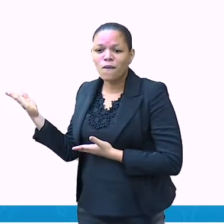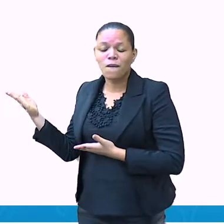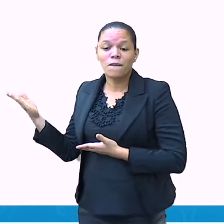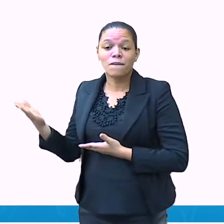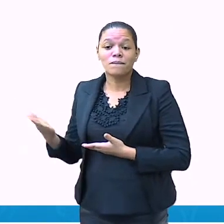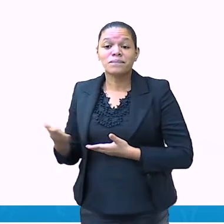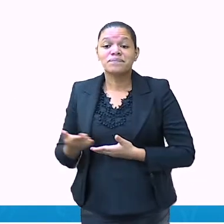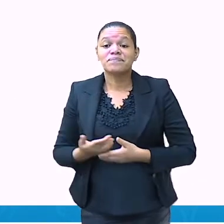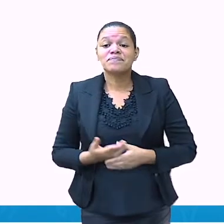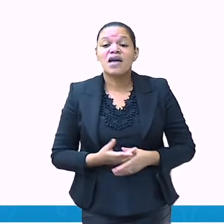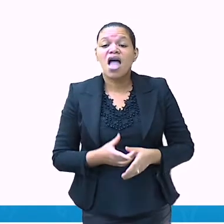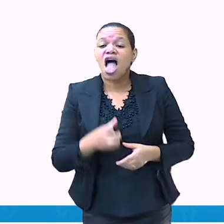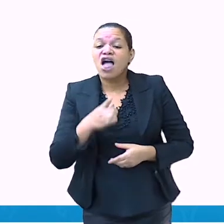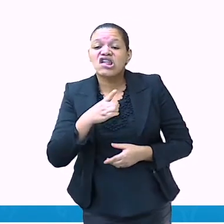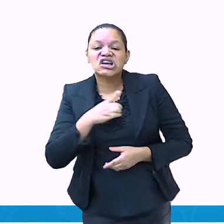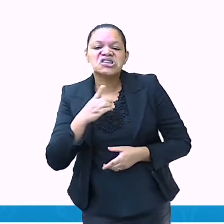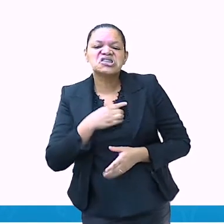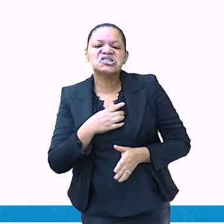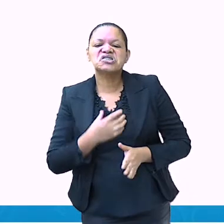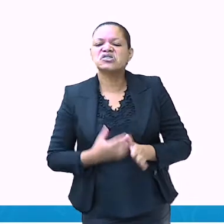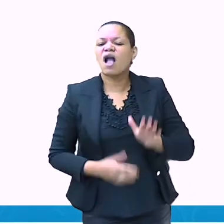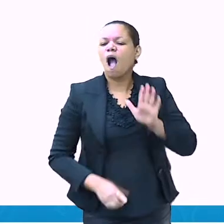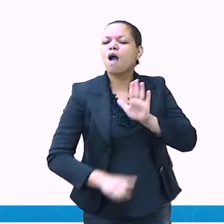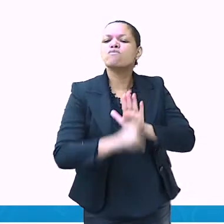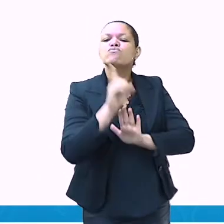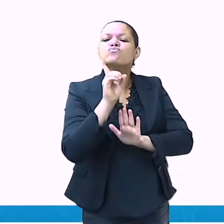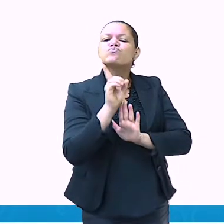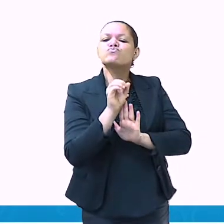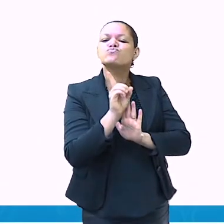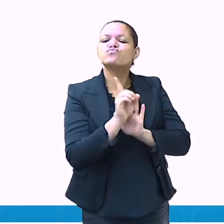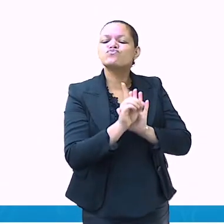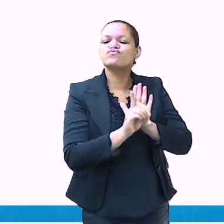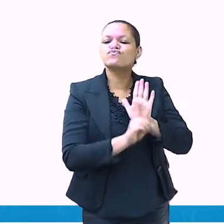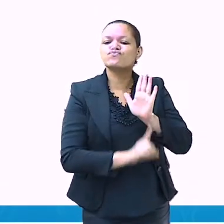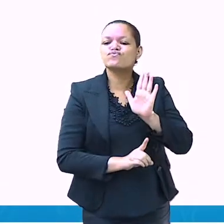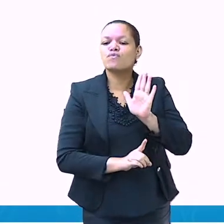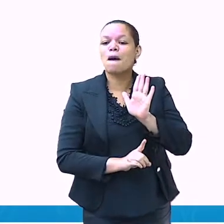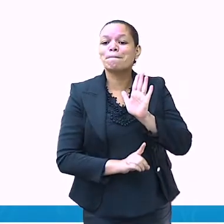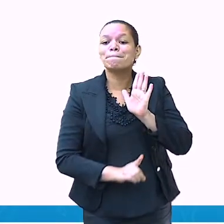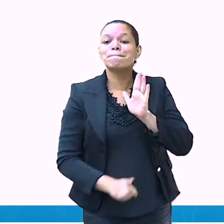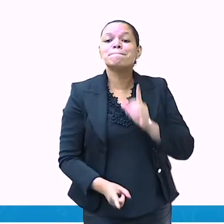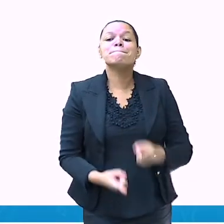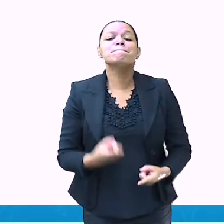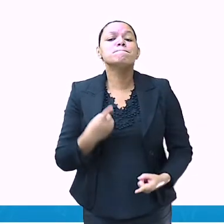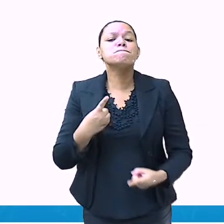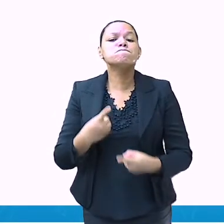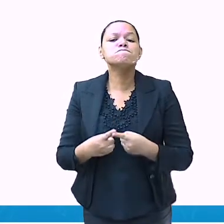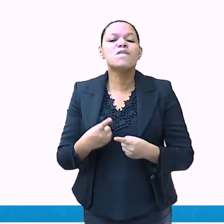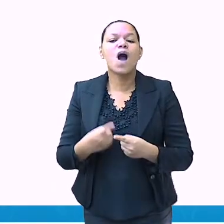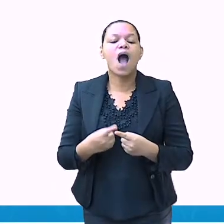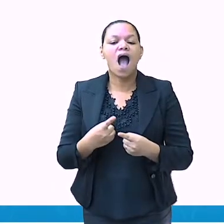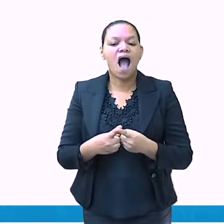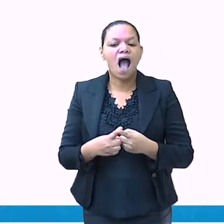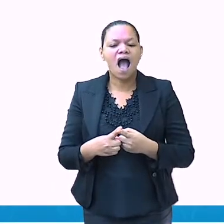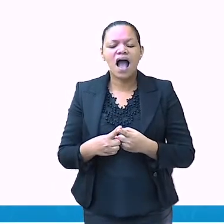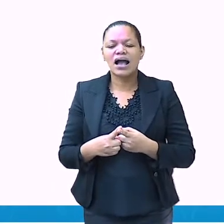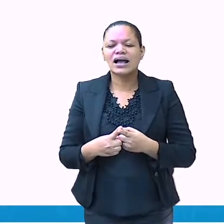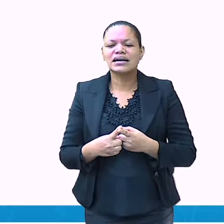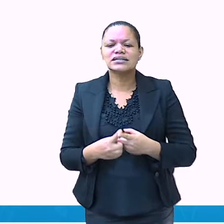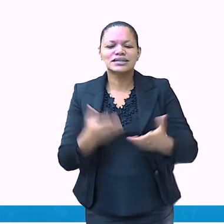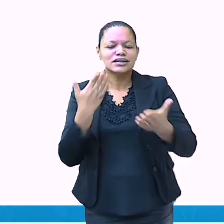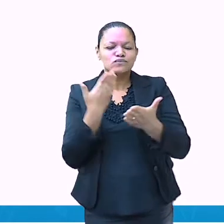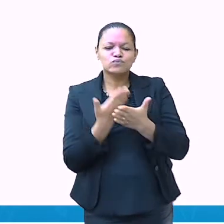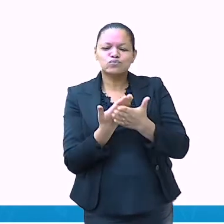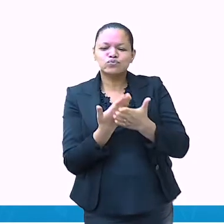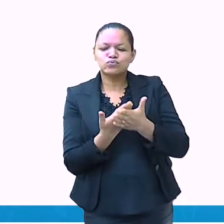discurso, formado em direito, ele começou a dizer, uma partezinha do discurso dele that all